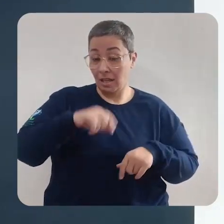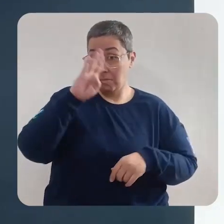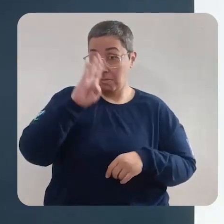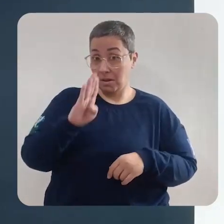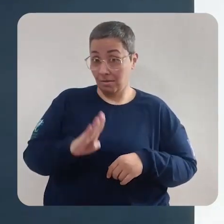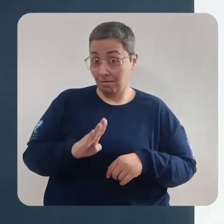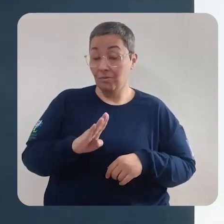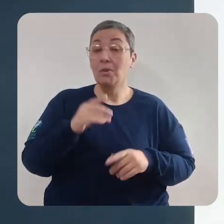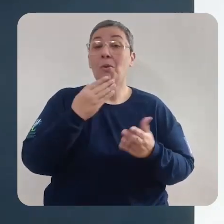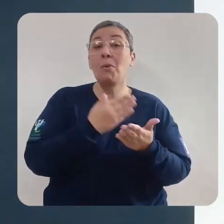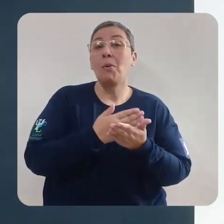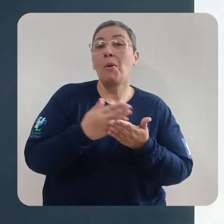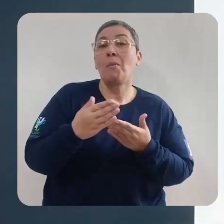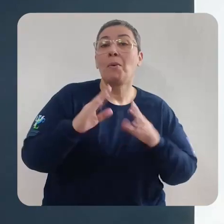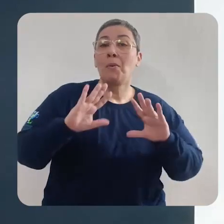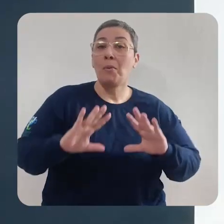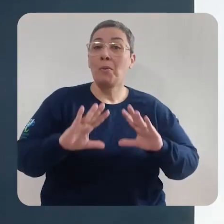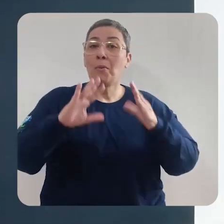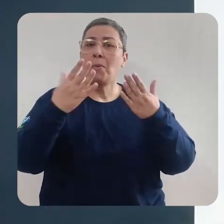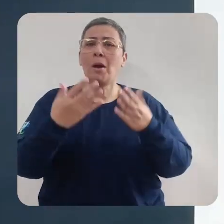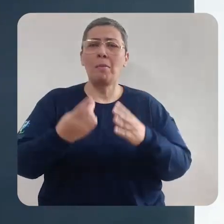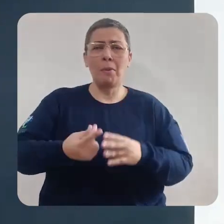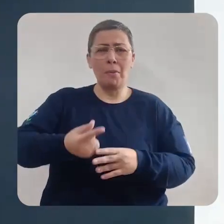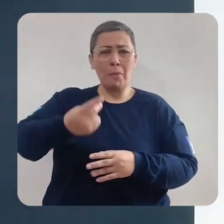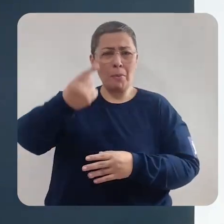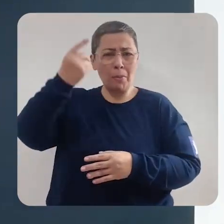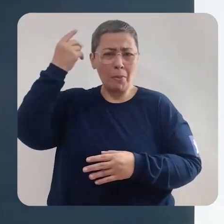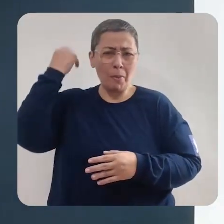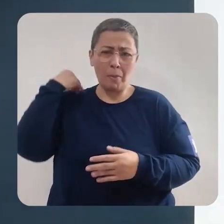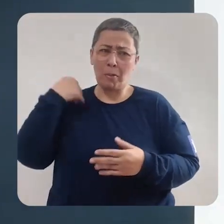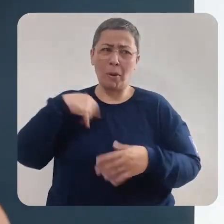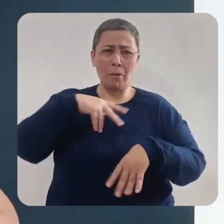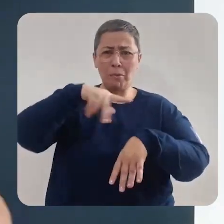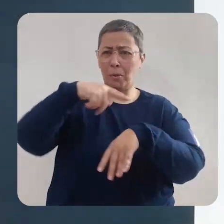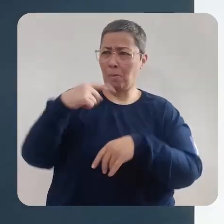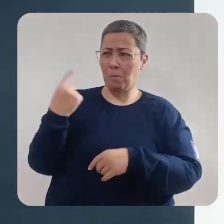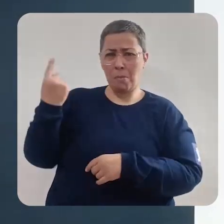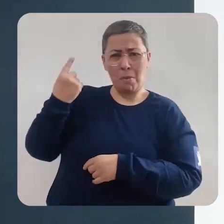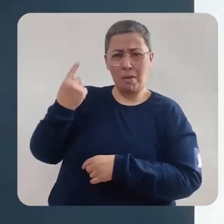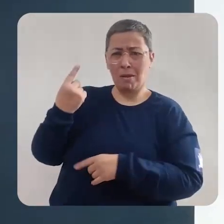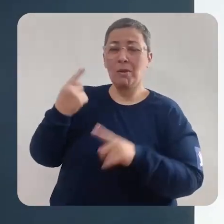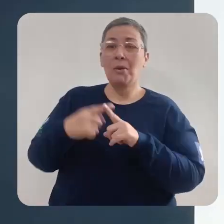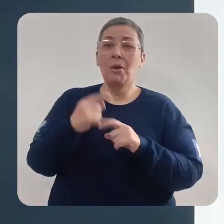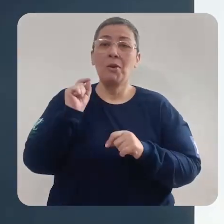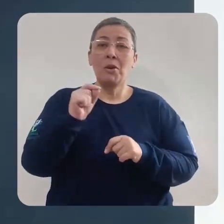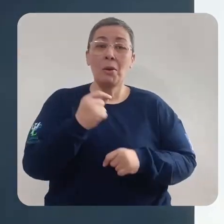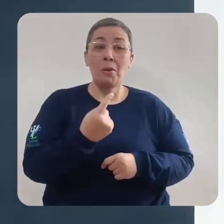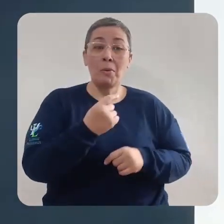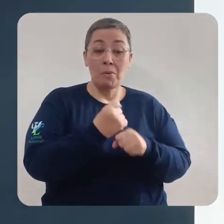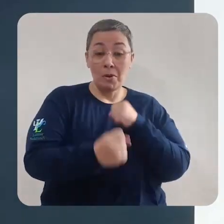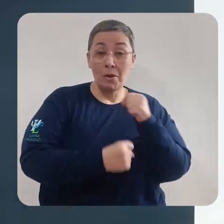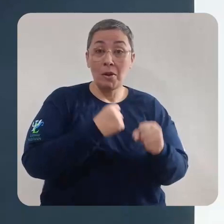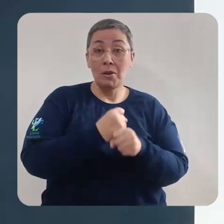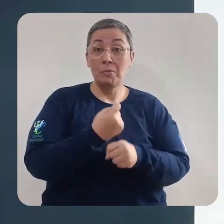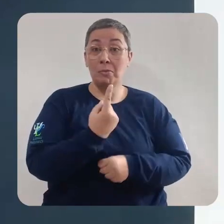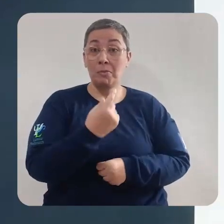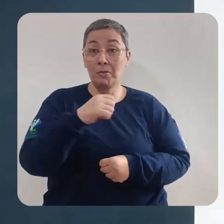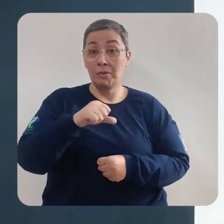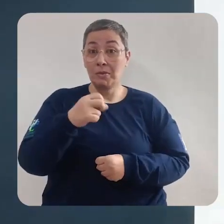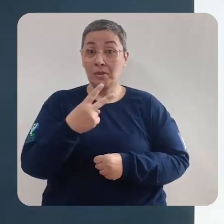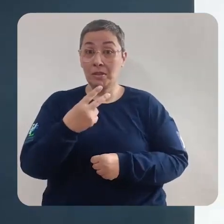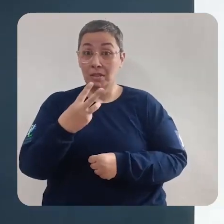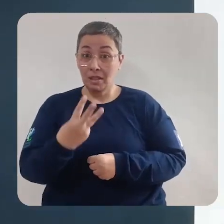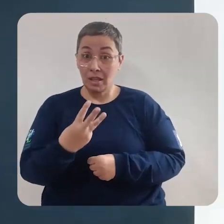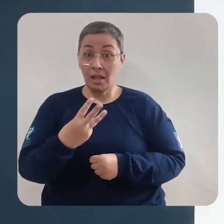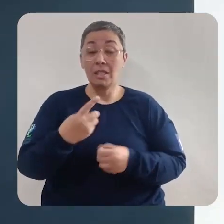1. O Dia das Crianças aqui no nosso país, no Brasil, ele começou a ser comemorado muito antes de outros países. Lá no ano